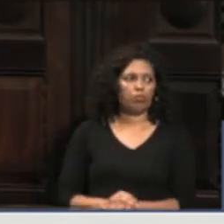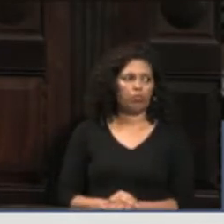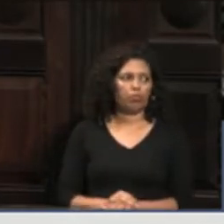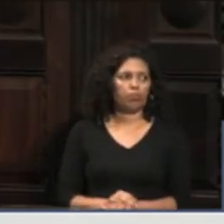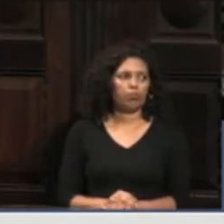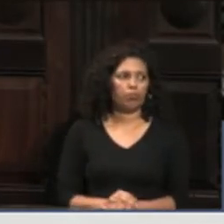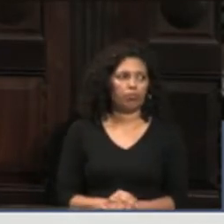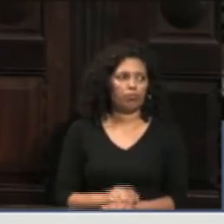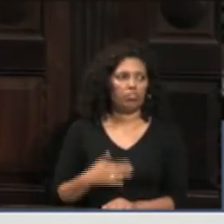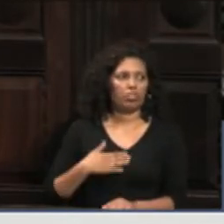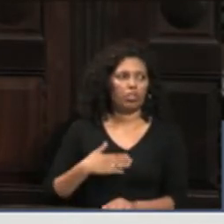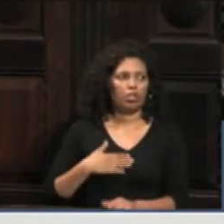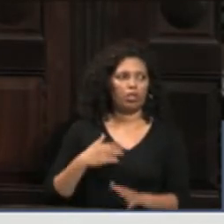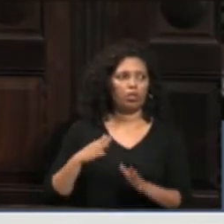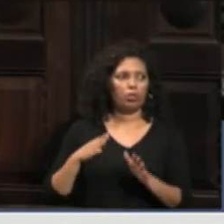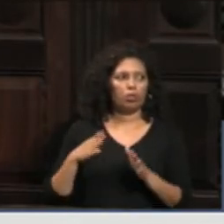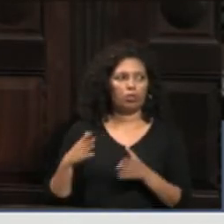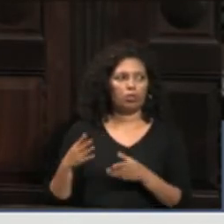Tive